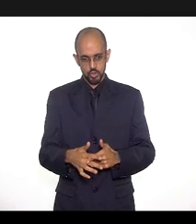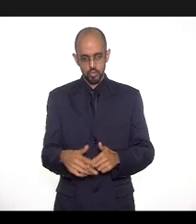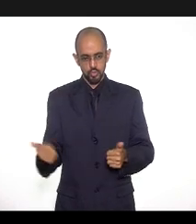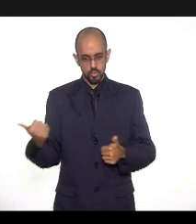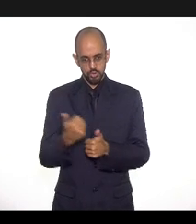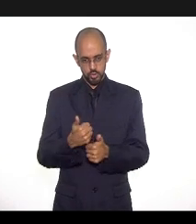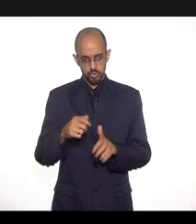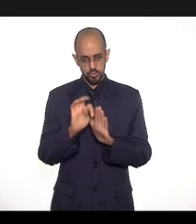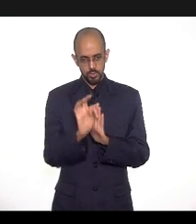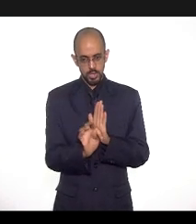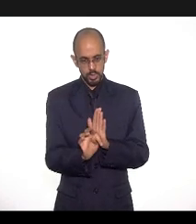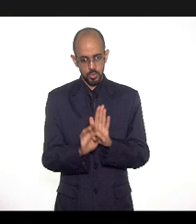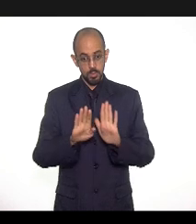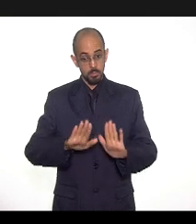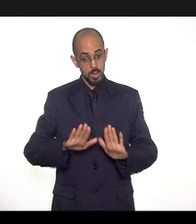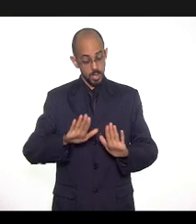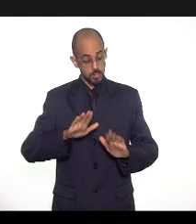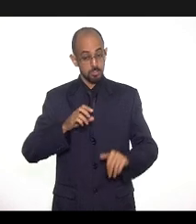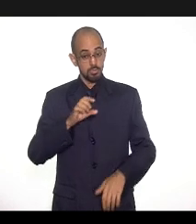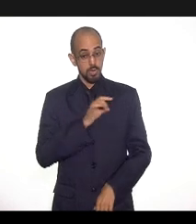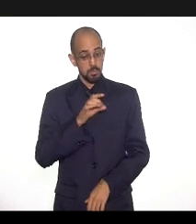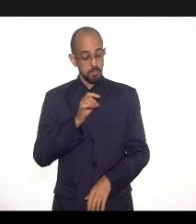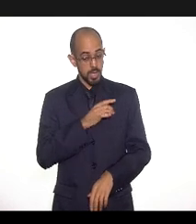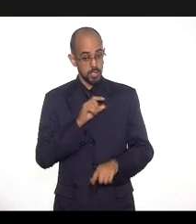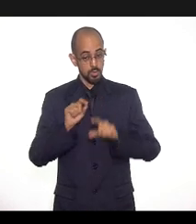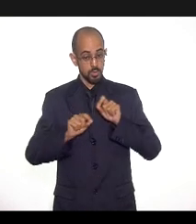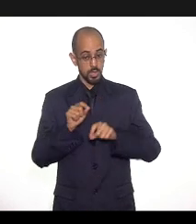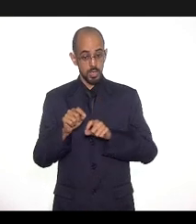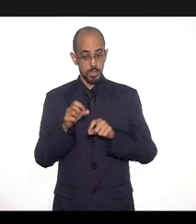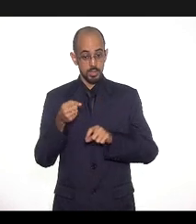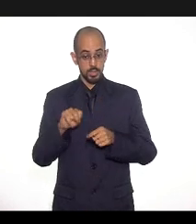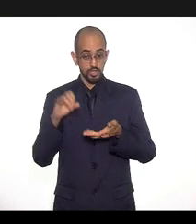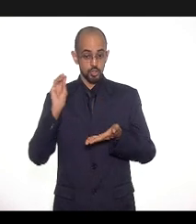único temor é que talvez, em aglutinando alguns projetos mais